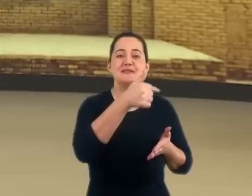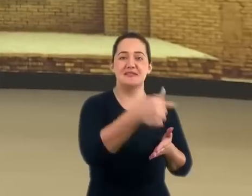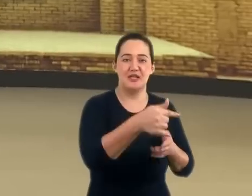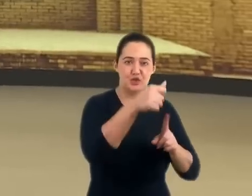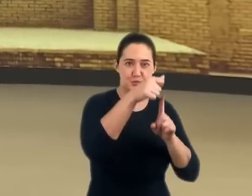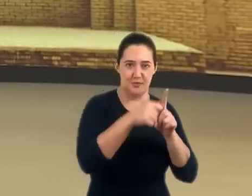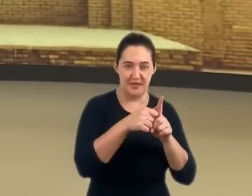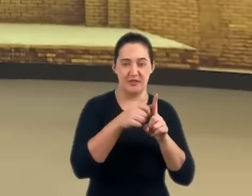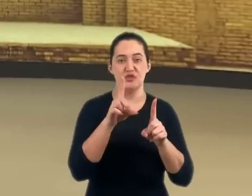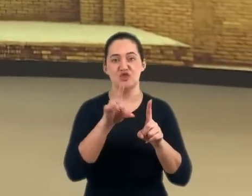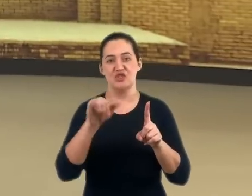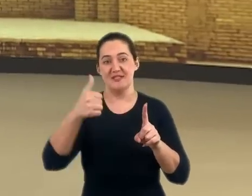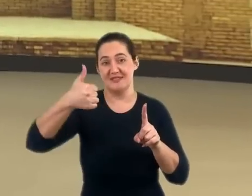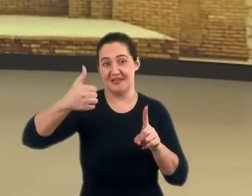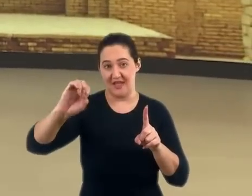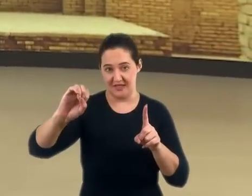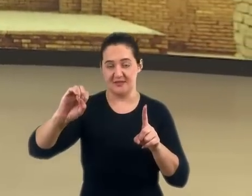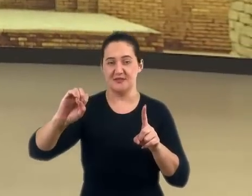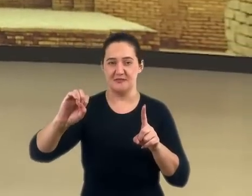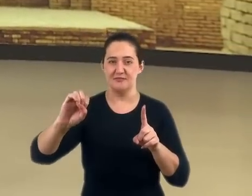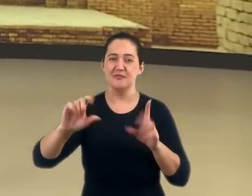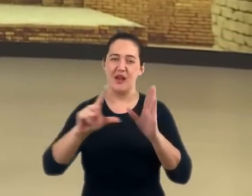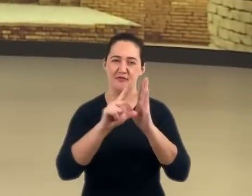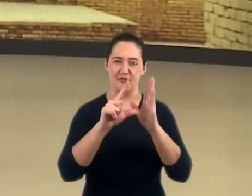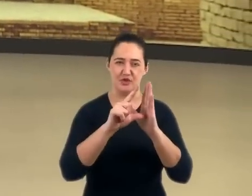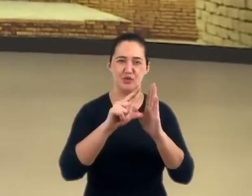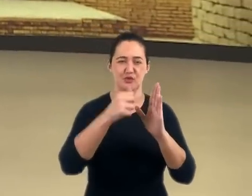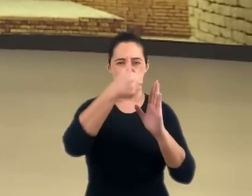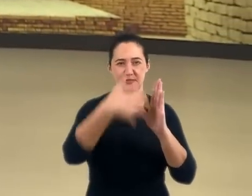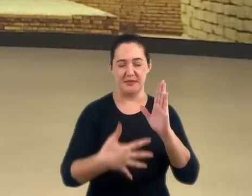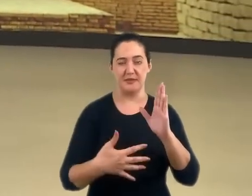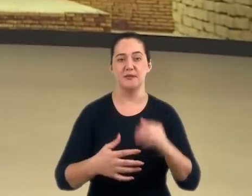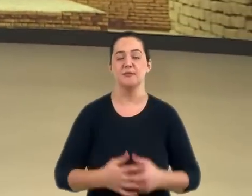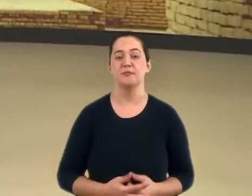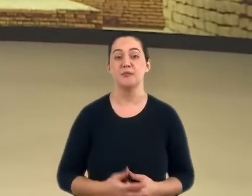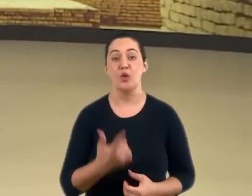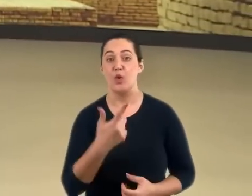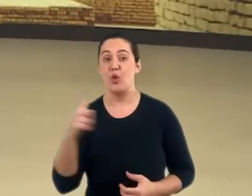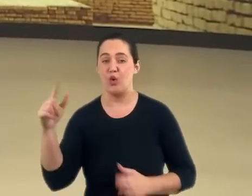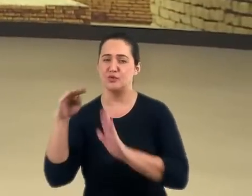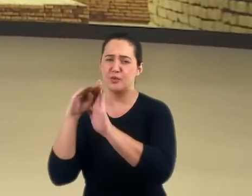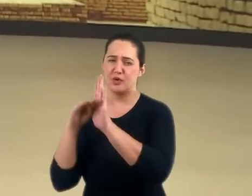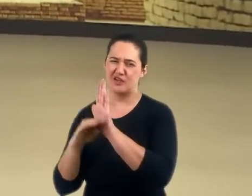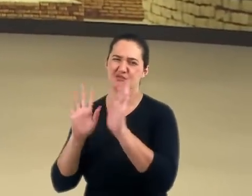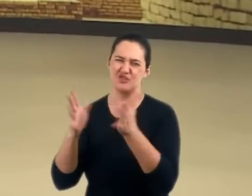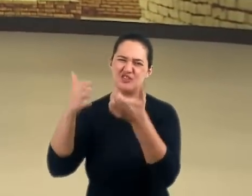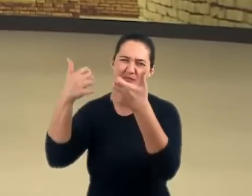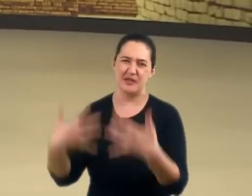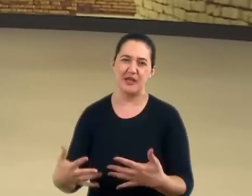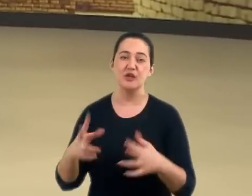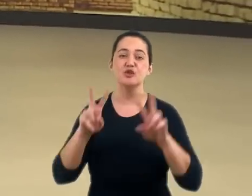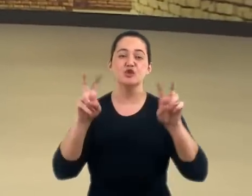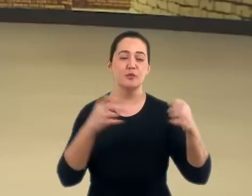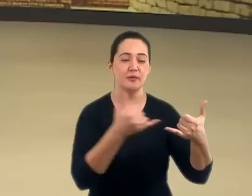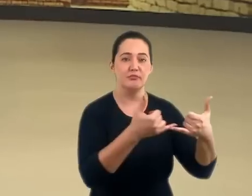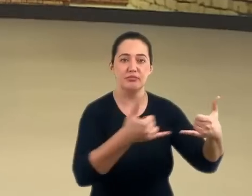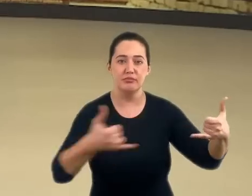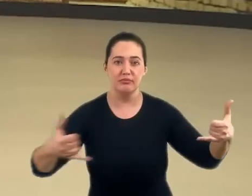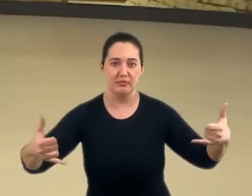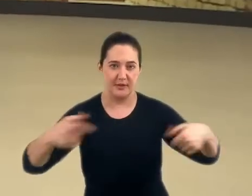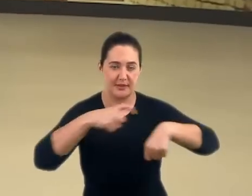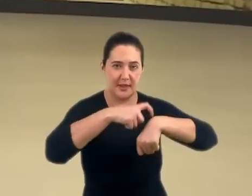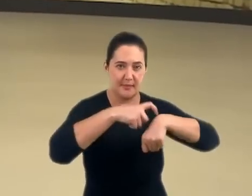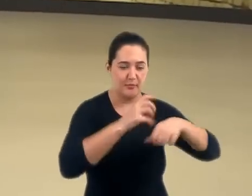conforme Levítico capítulo 16, verso 29. E como eu falei em outros programas sobre a cronologia de Daniel, o